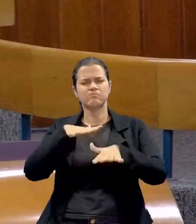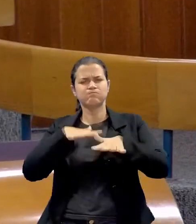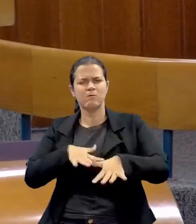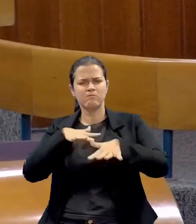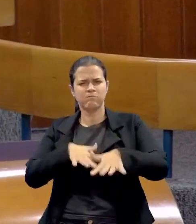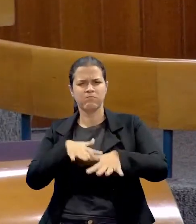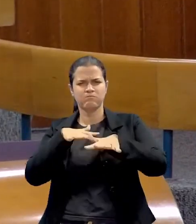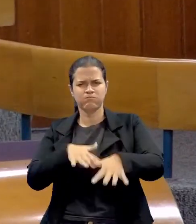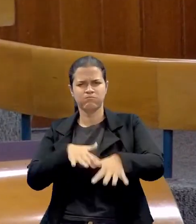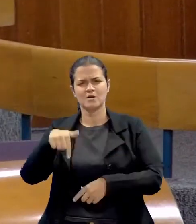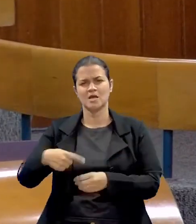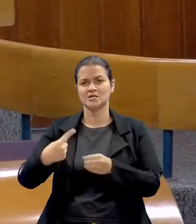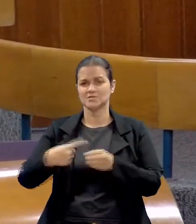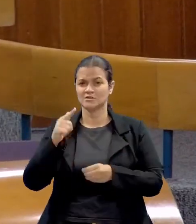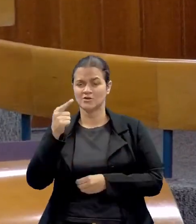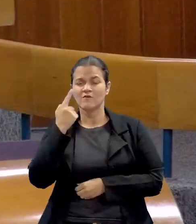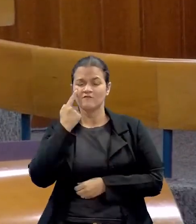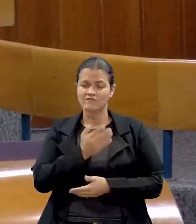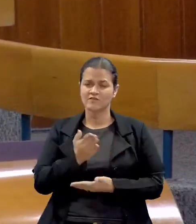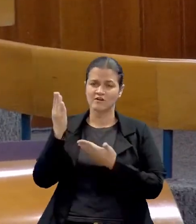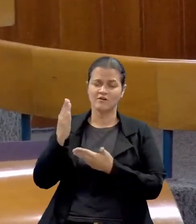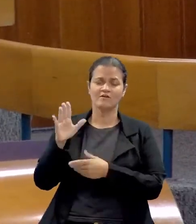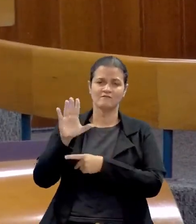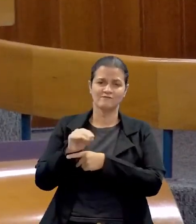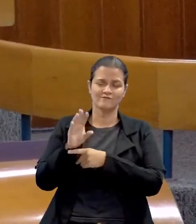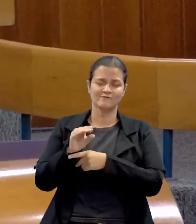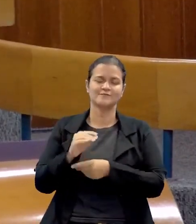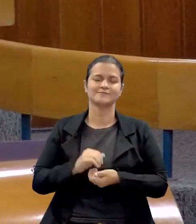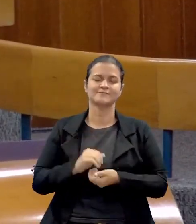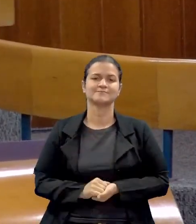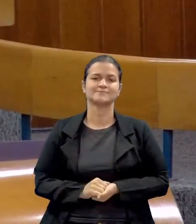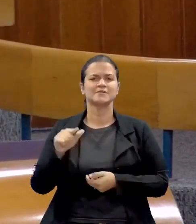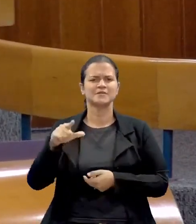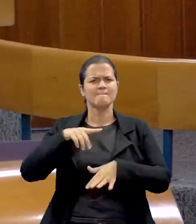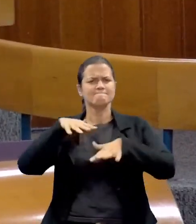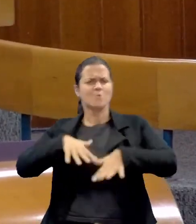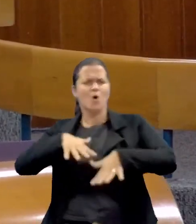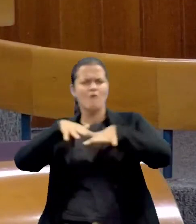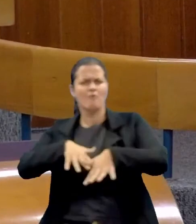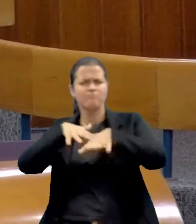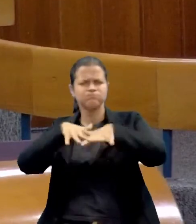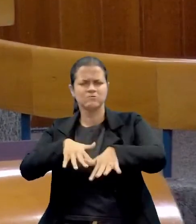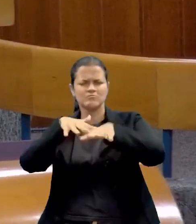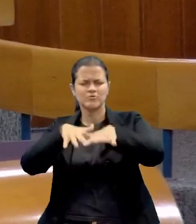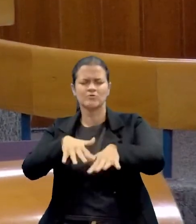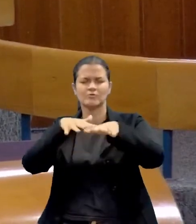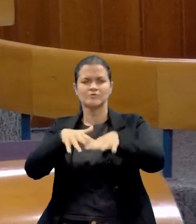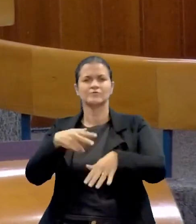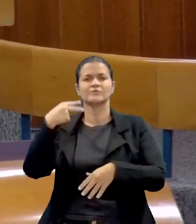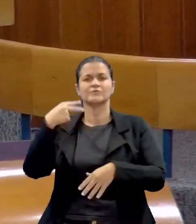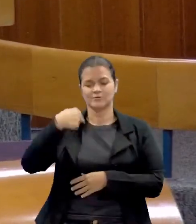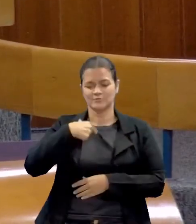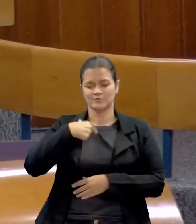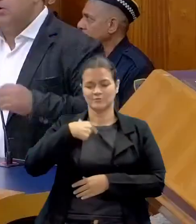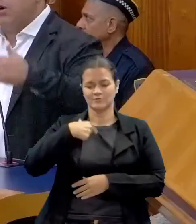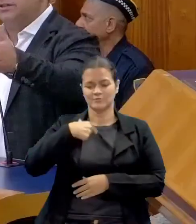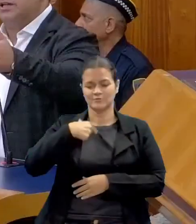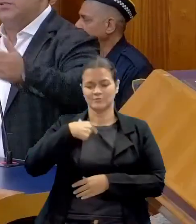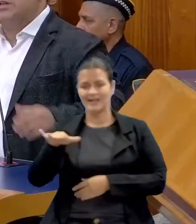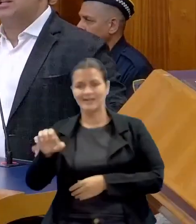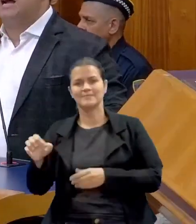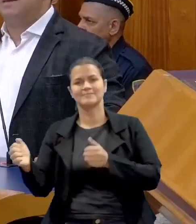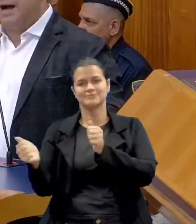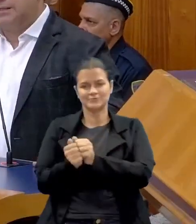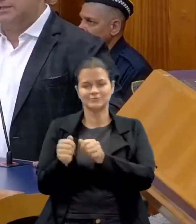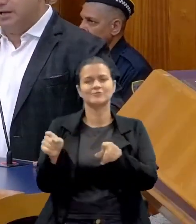Goiânia. Mostra outra foto, Nendas, por favor, de movimentos e movimentos. Tá, vereador Kleber, que eu já participei.